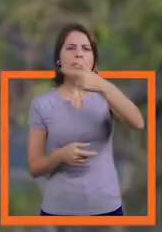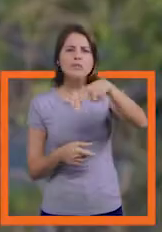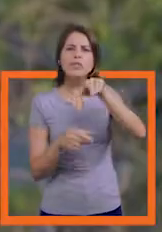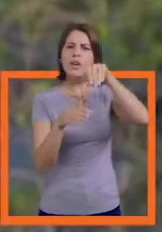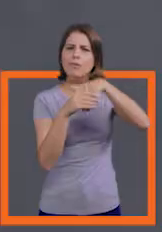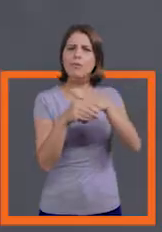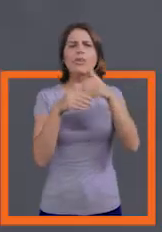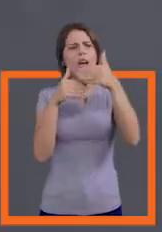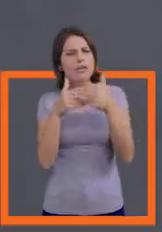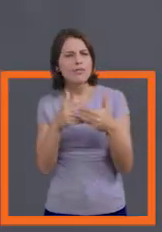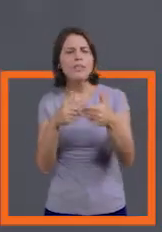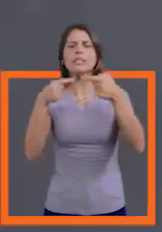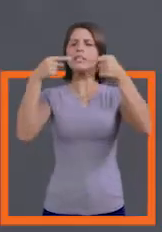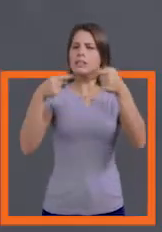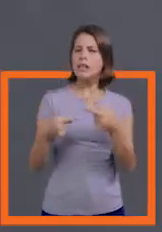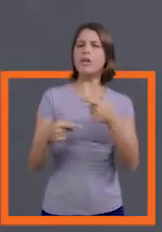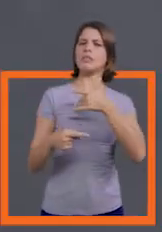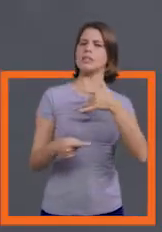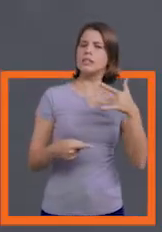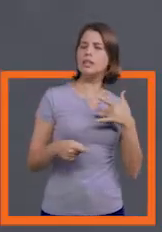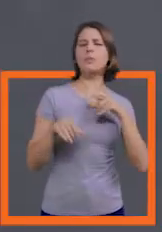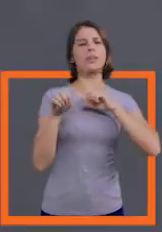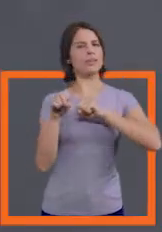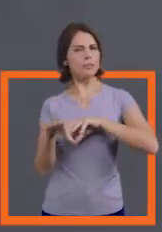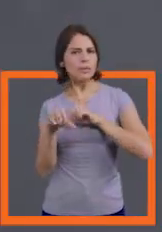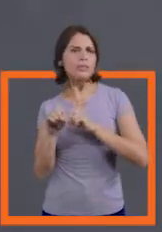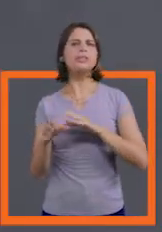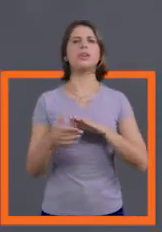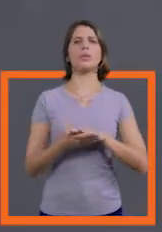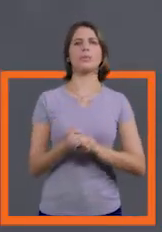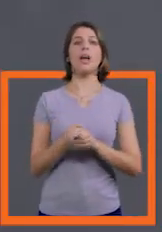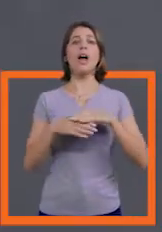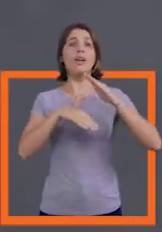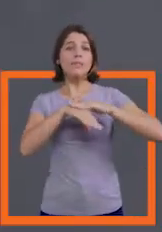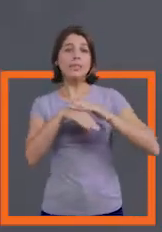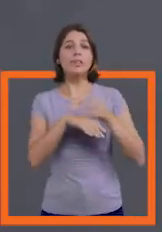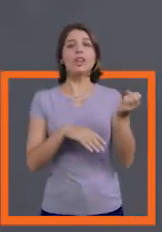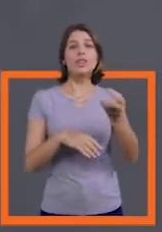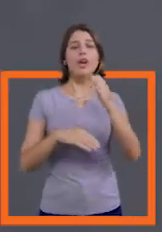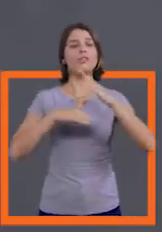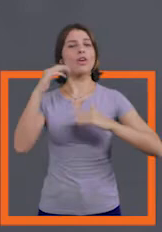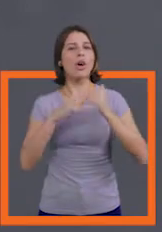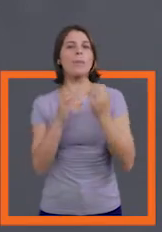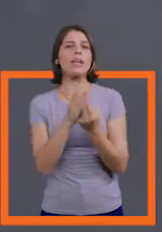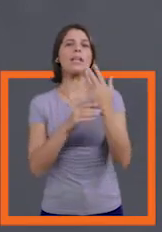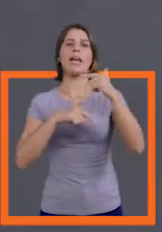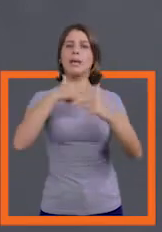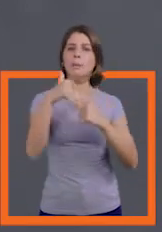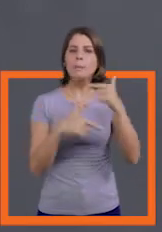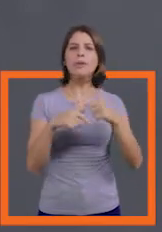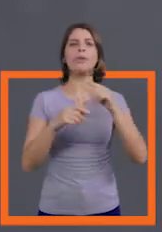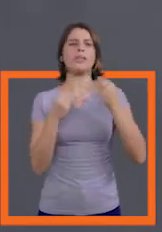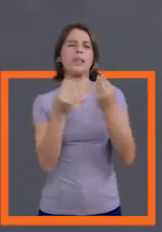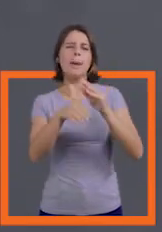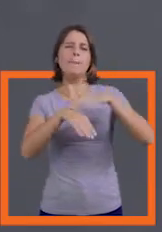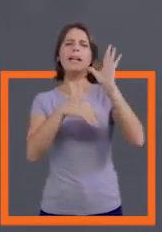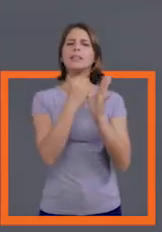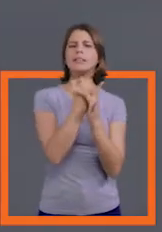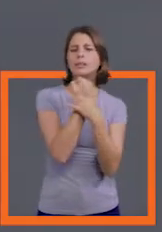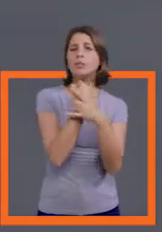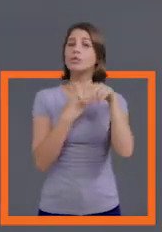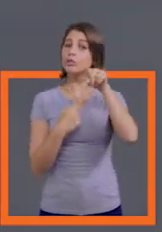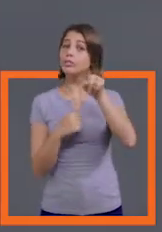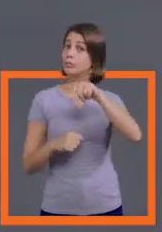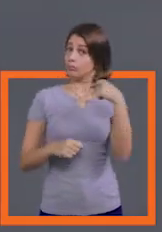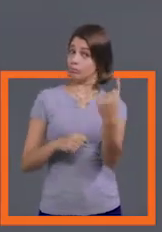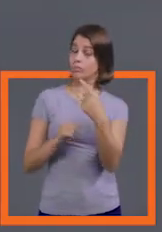mãos peço o seu voto para enfrentar os desafios da saúde e da educação fazer novas obras criar mais empregos